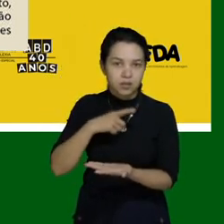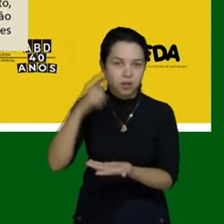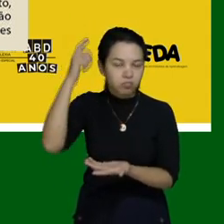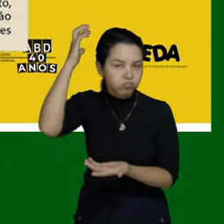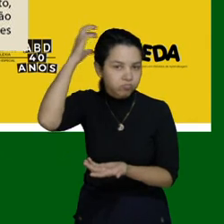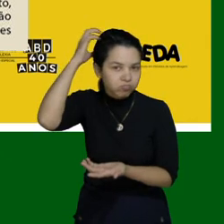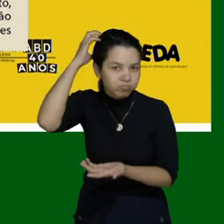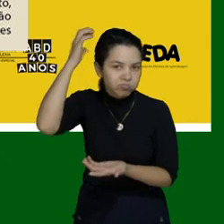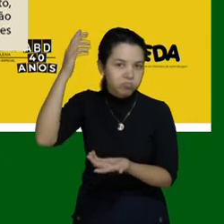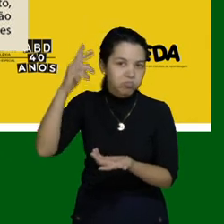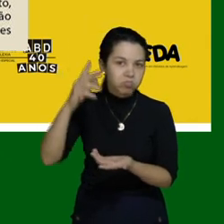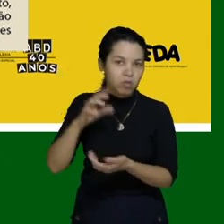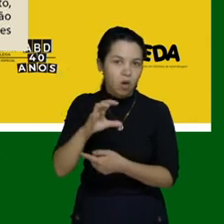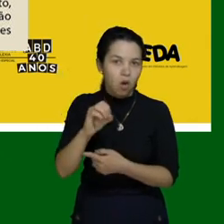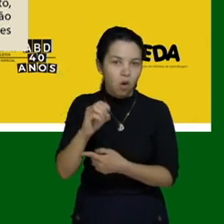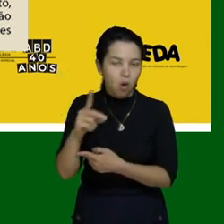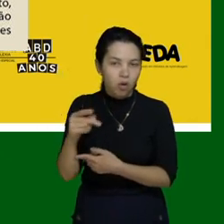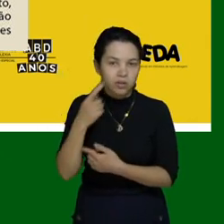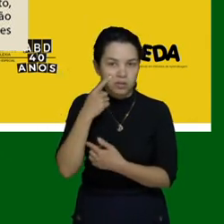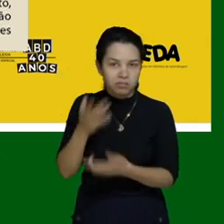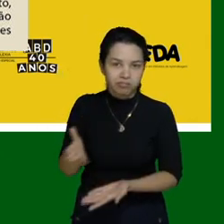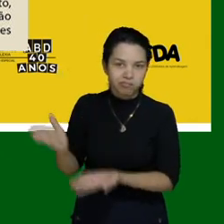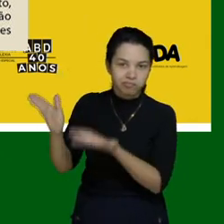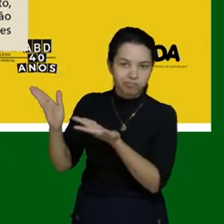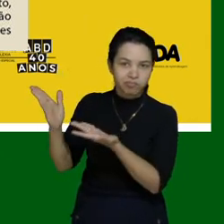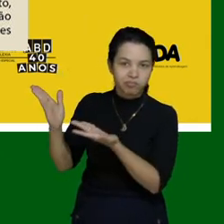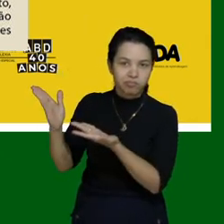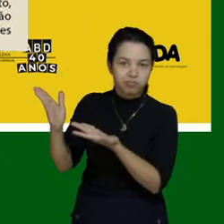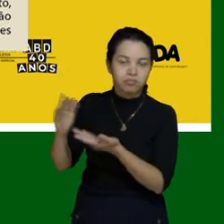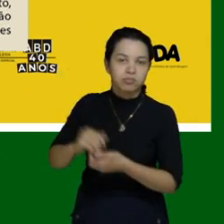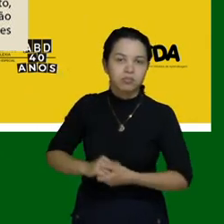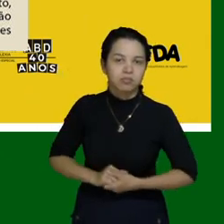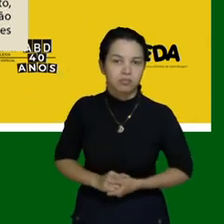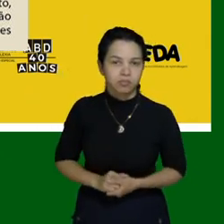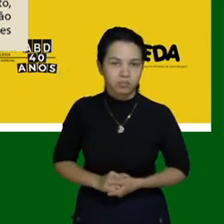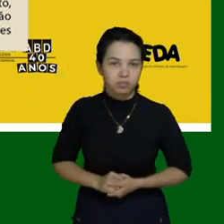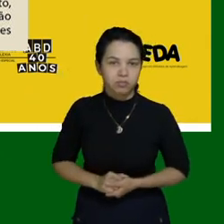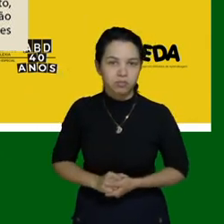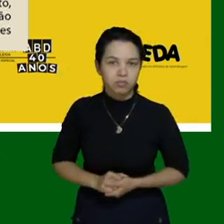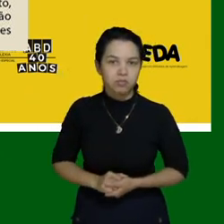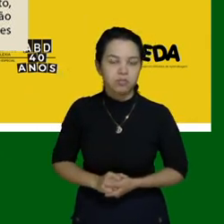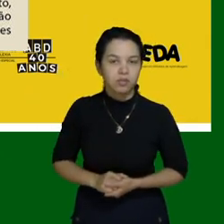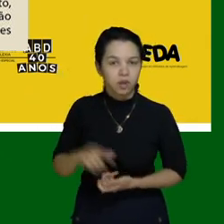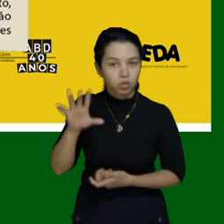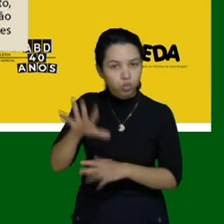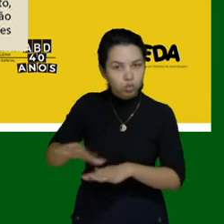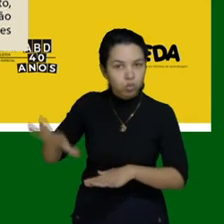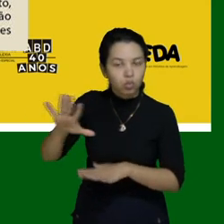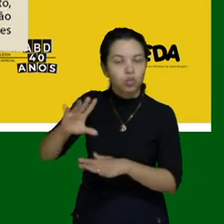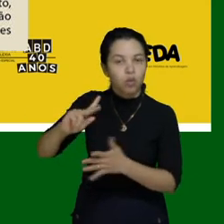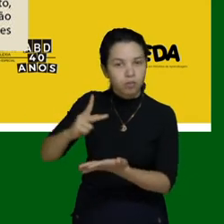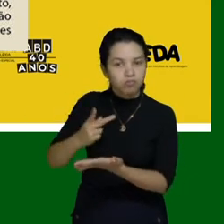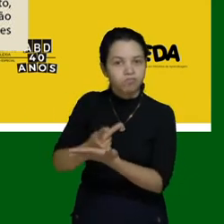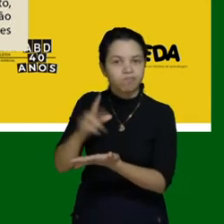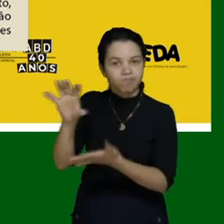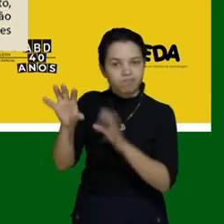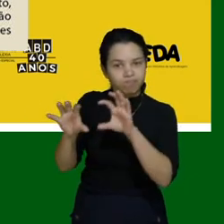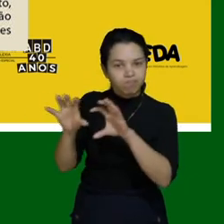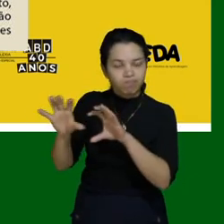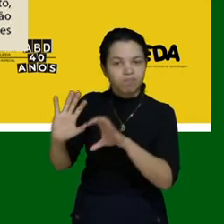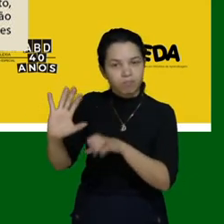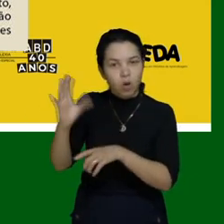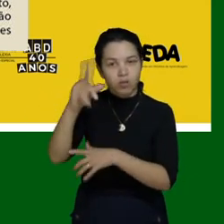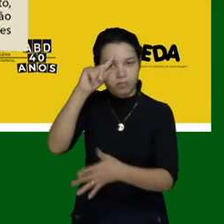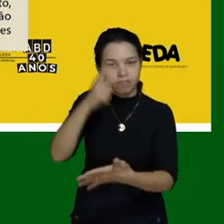né o Gir angular suprarrenal né área de vernique o cerebelo também né Na parte da da da